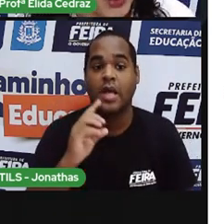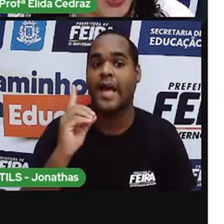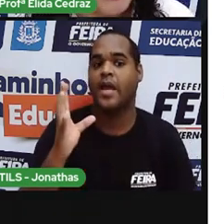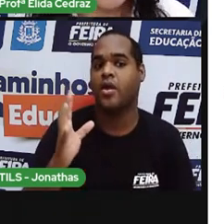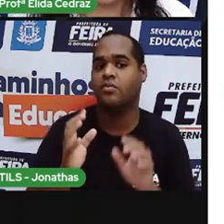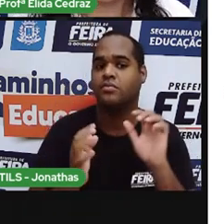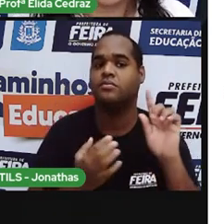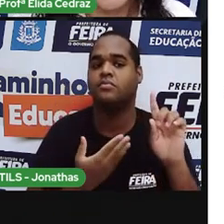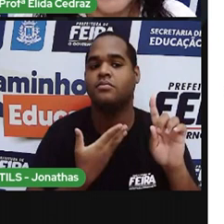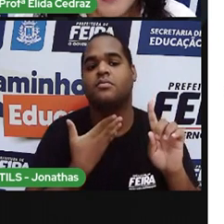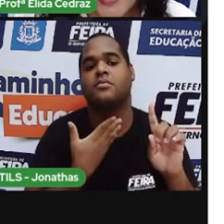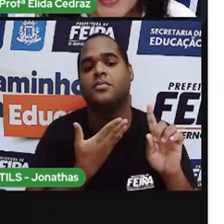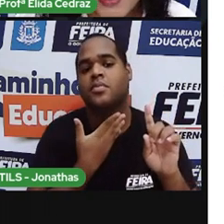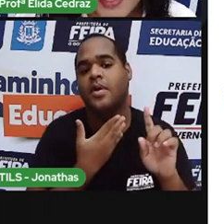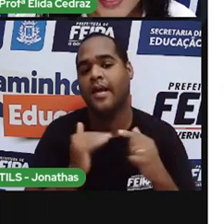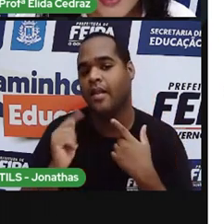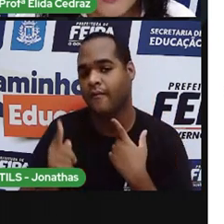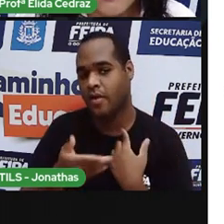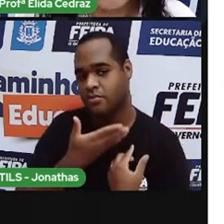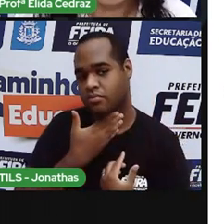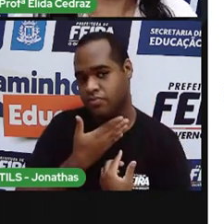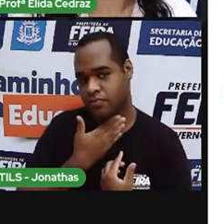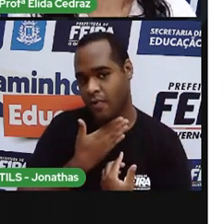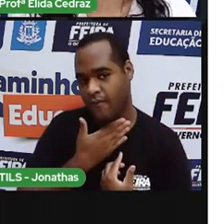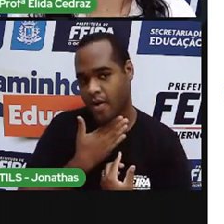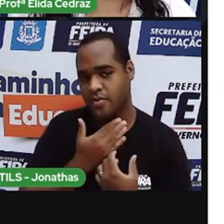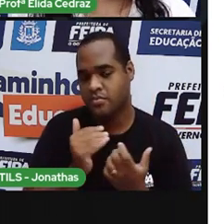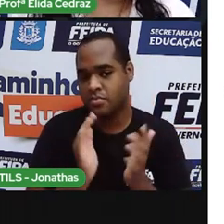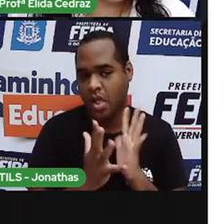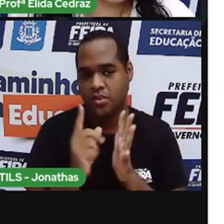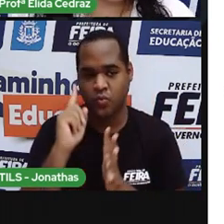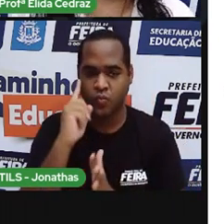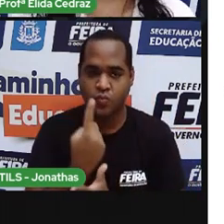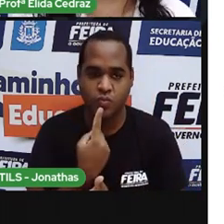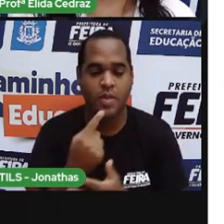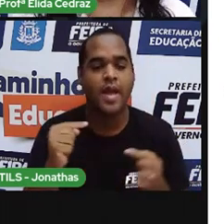meu nome é Élida.